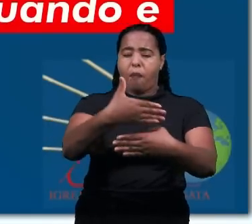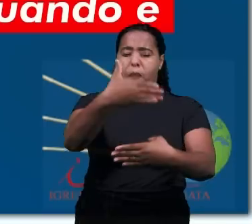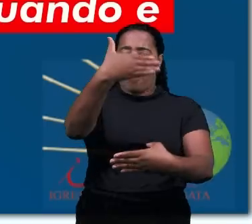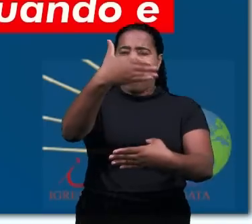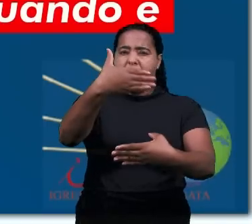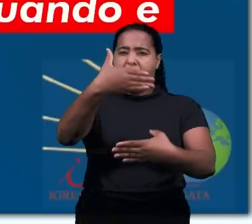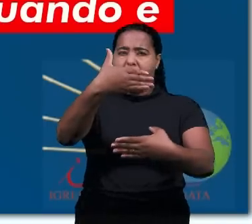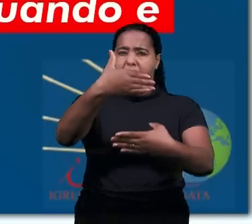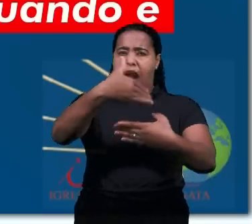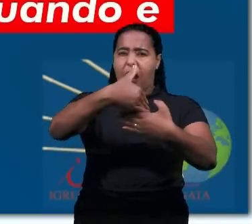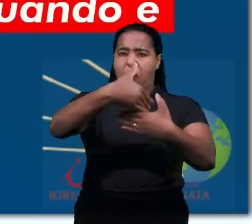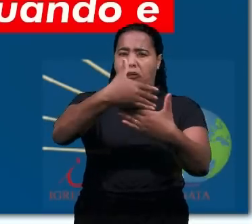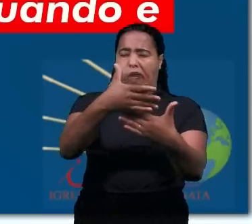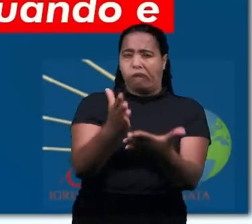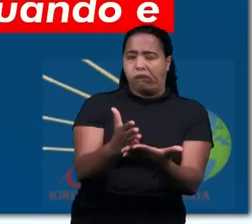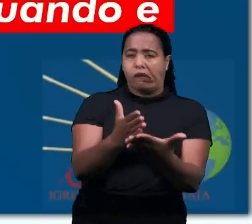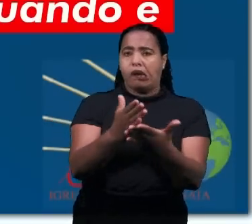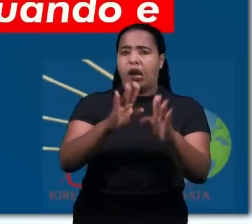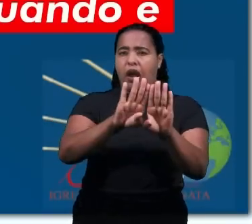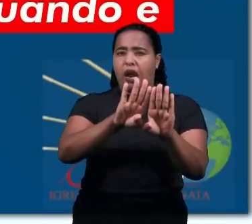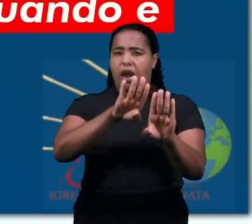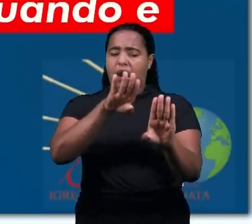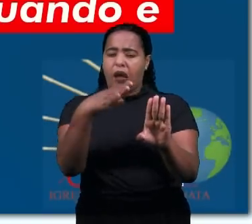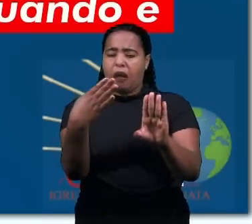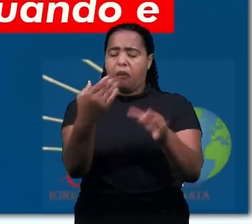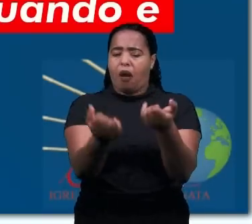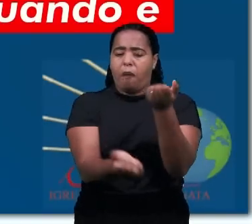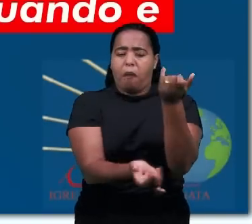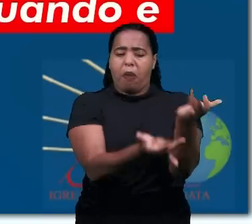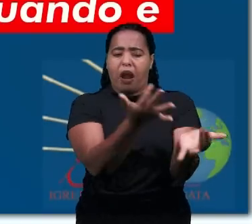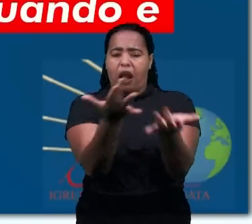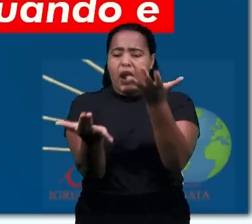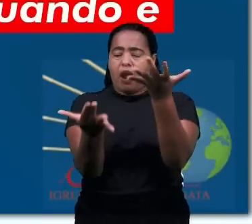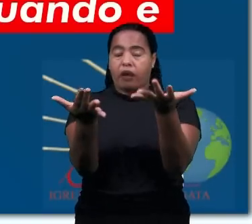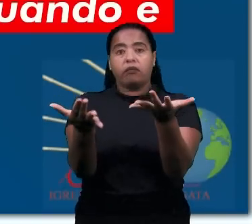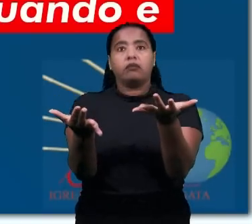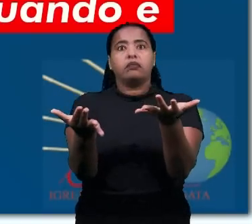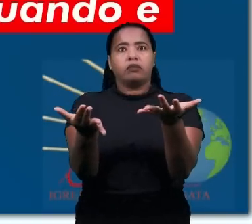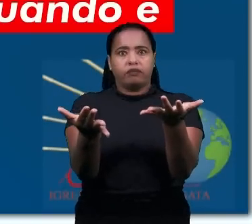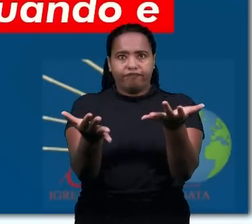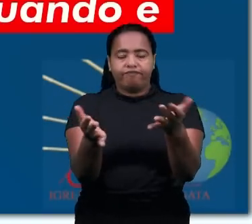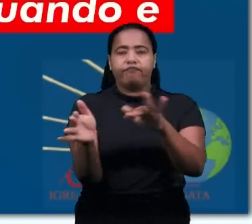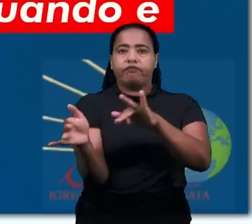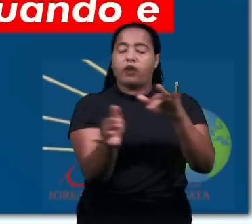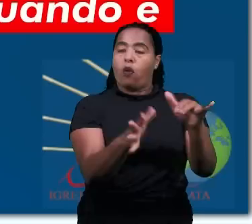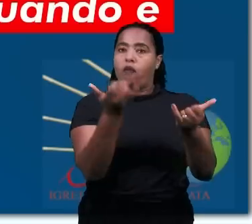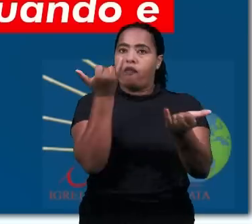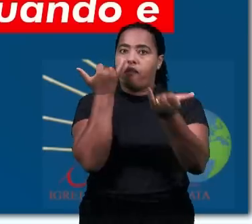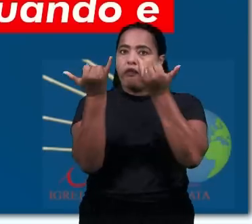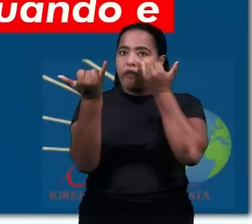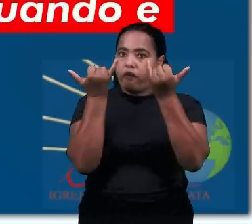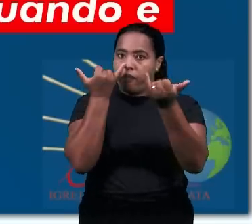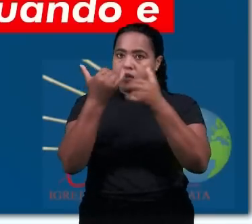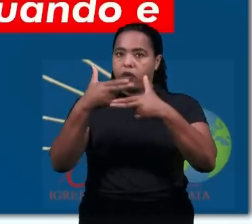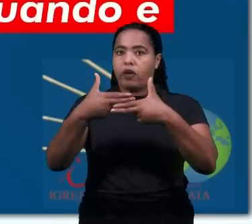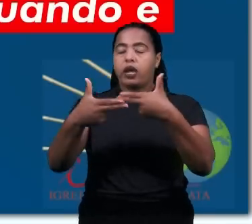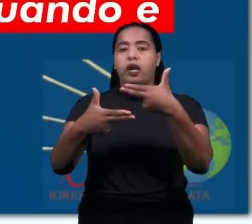portas queimadas a fogo. A notícia que Neemias recebeu do seu